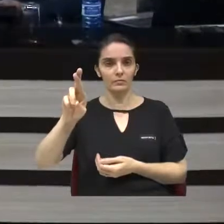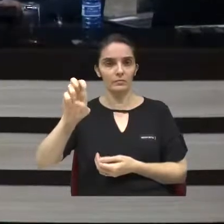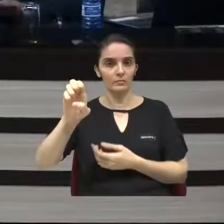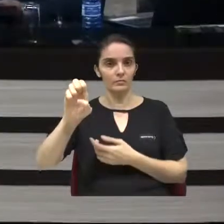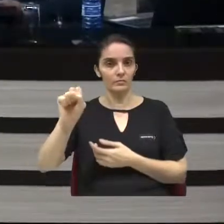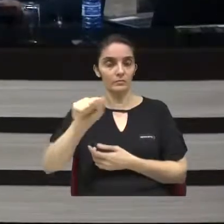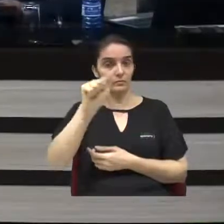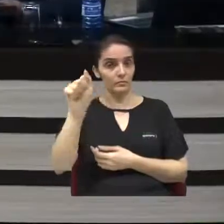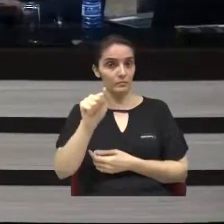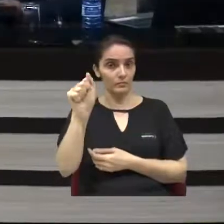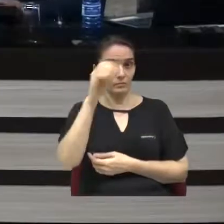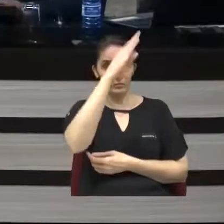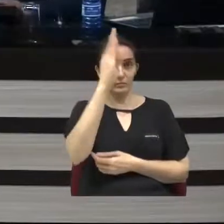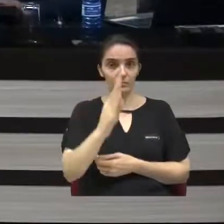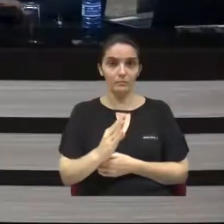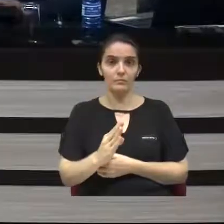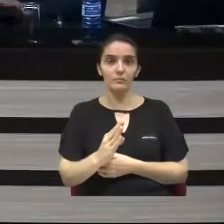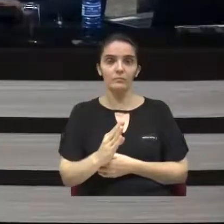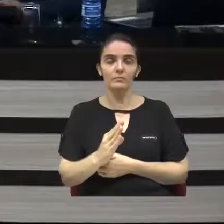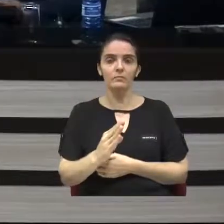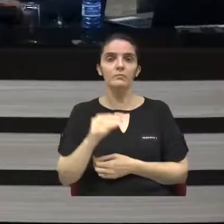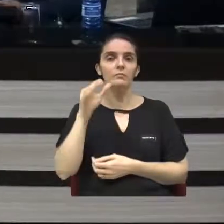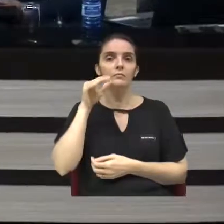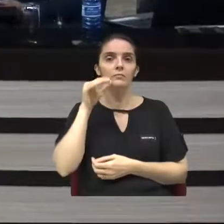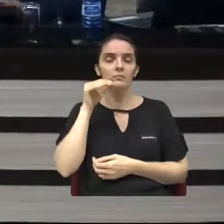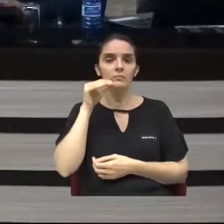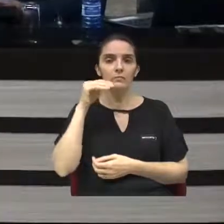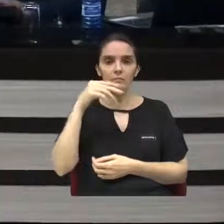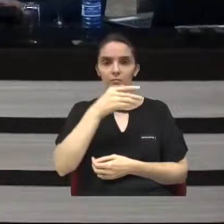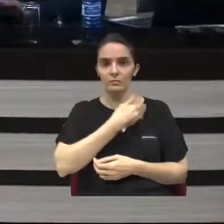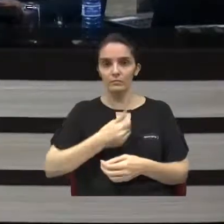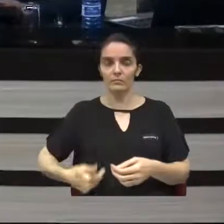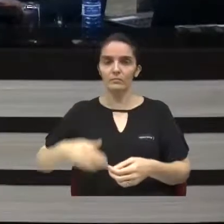solteiro, servidor público municipal, portador da RG